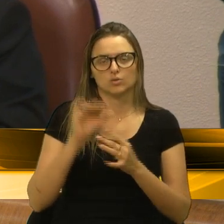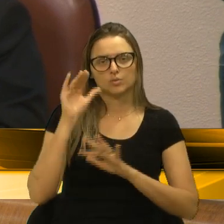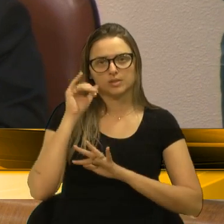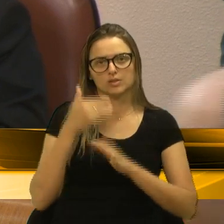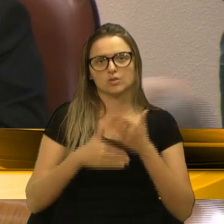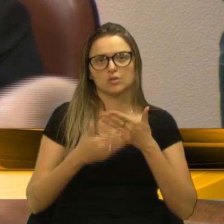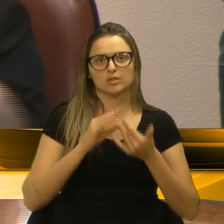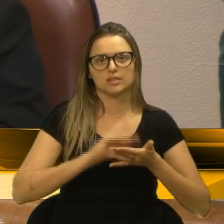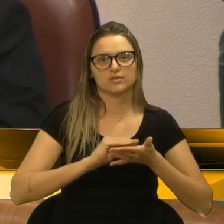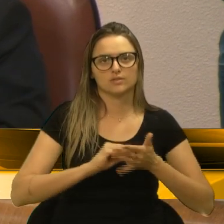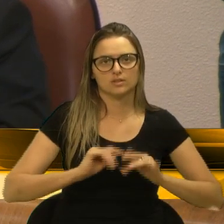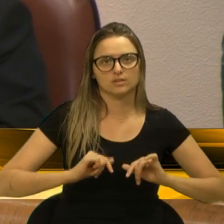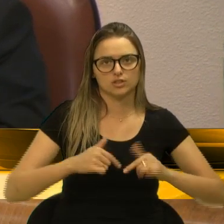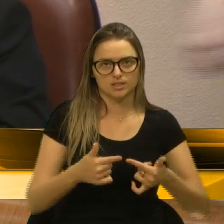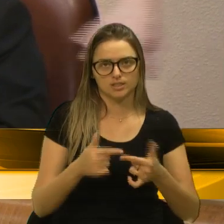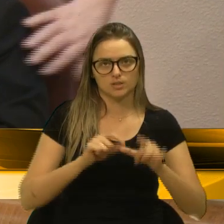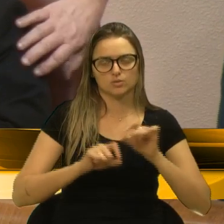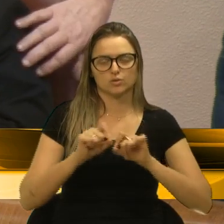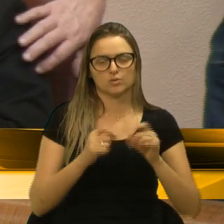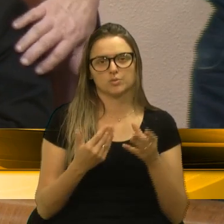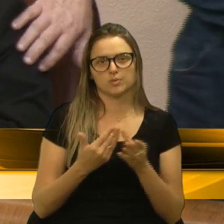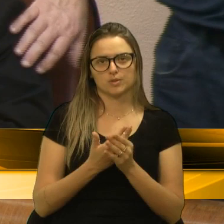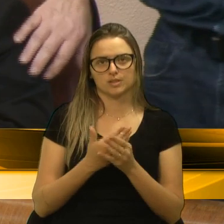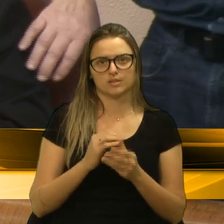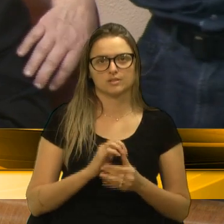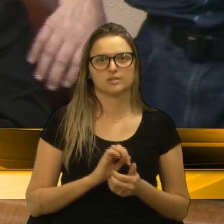ações possíveis de cassação. Dos pedidos,